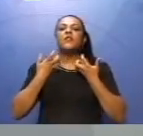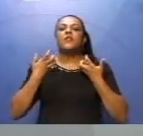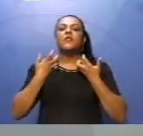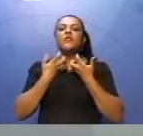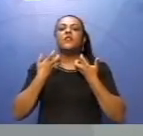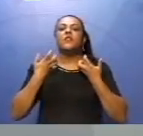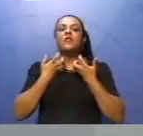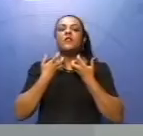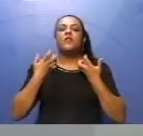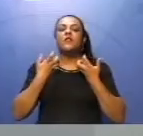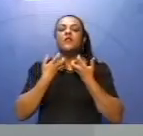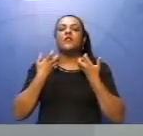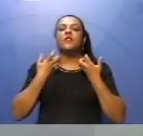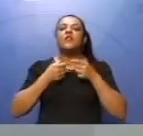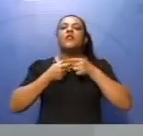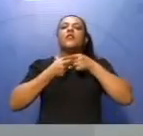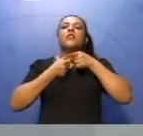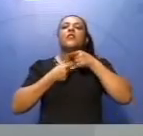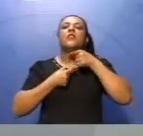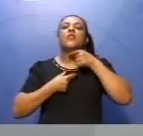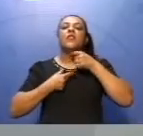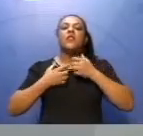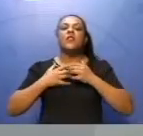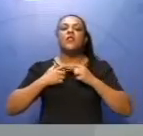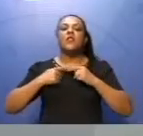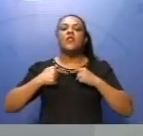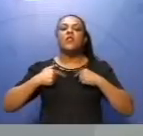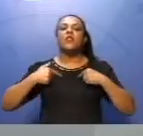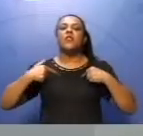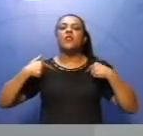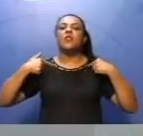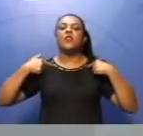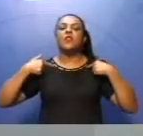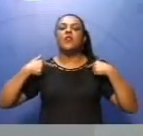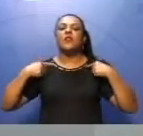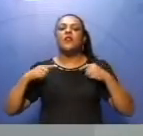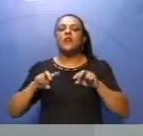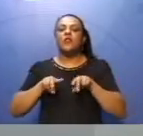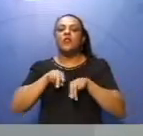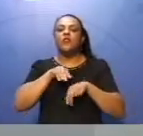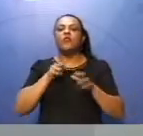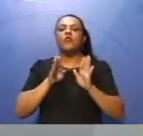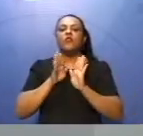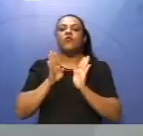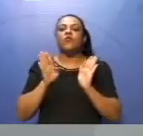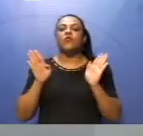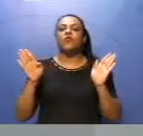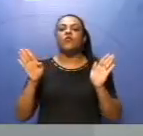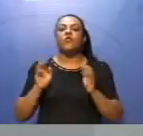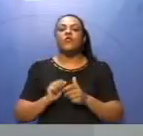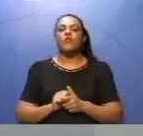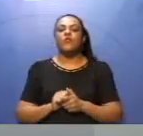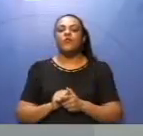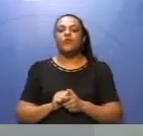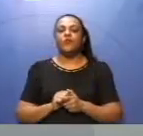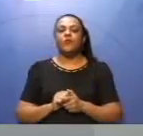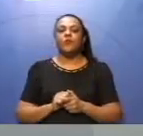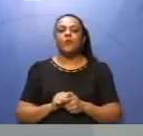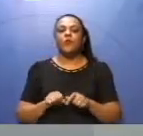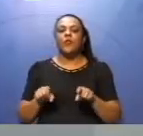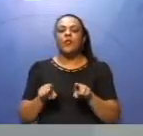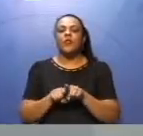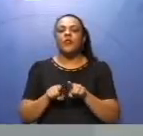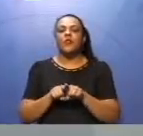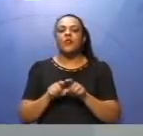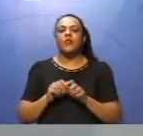uma tubulação longa que se divide em brônquios e bronquíolos, que é uma ramificação menor. No final